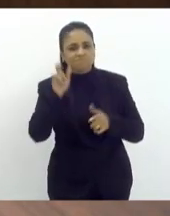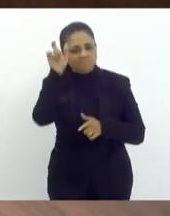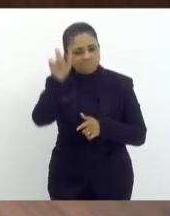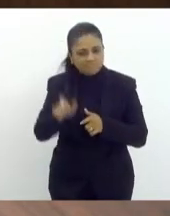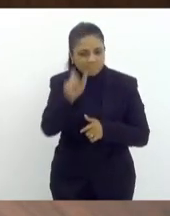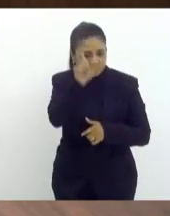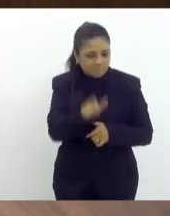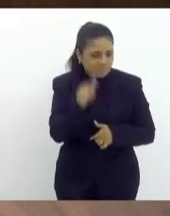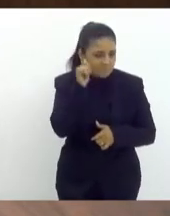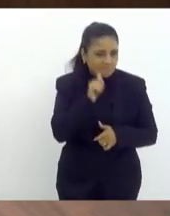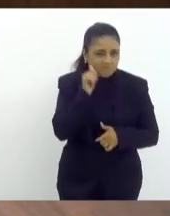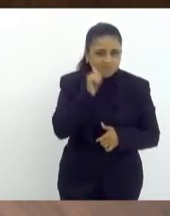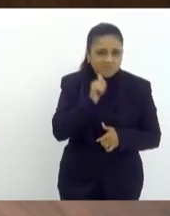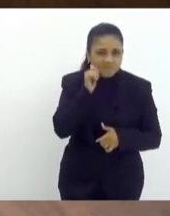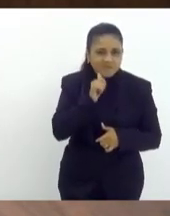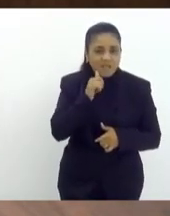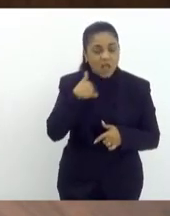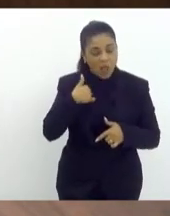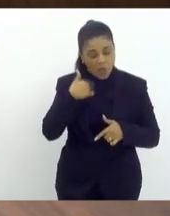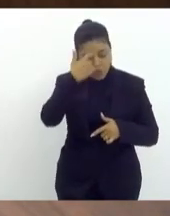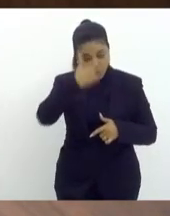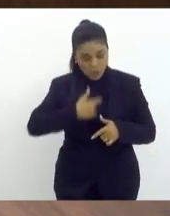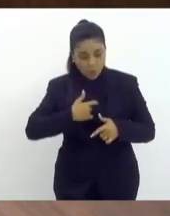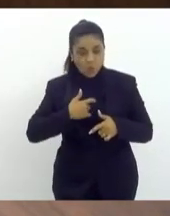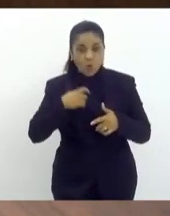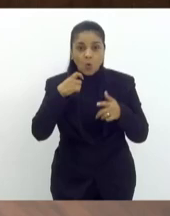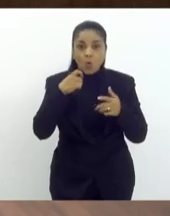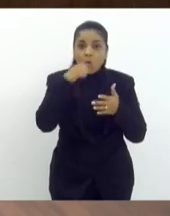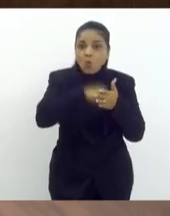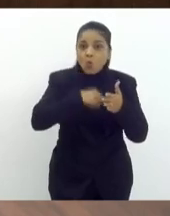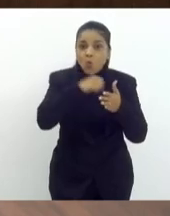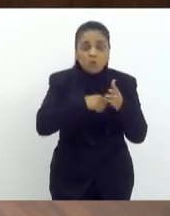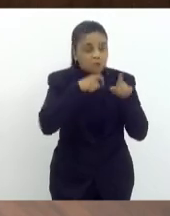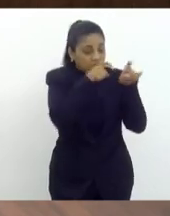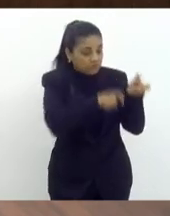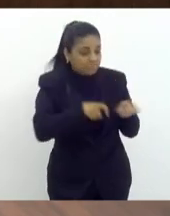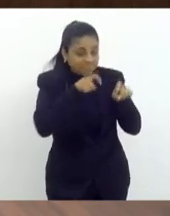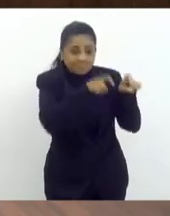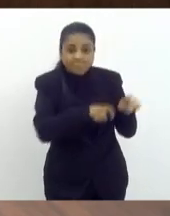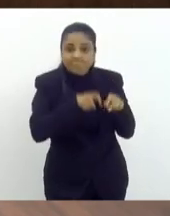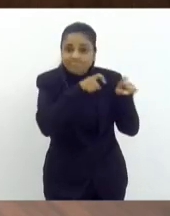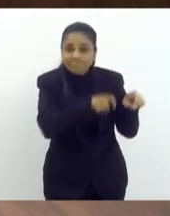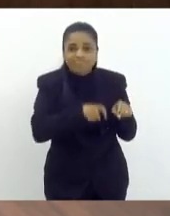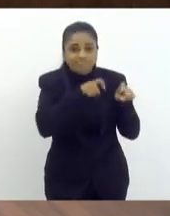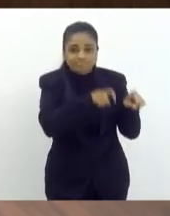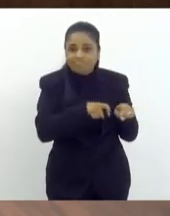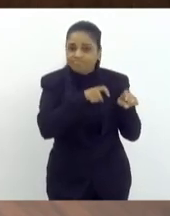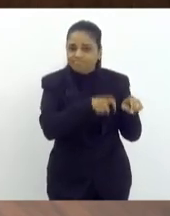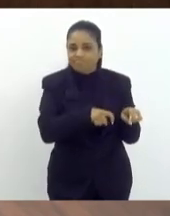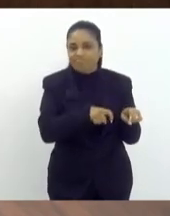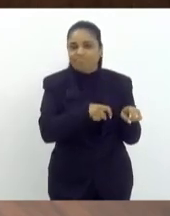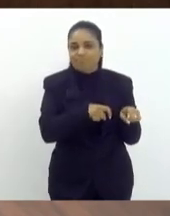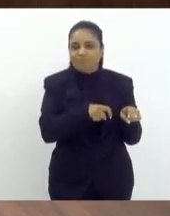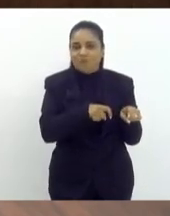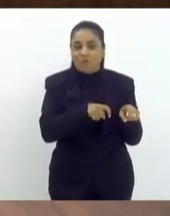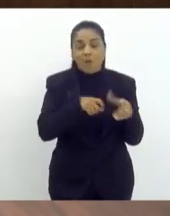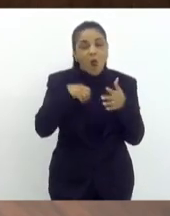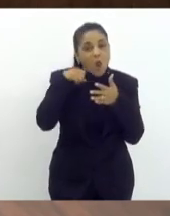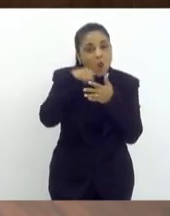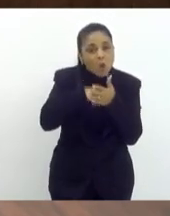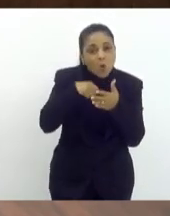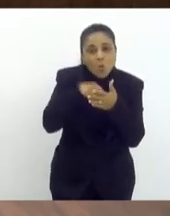no meu caso que venho duma luta do Campo né venho e é uma uma luta